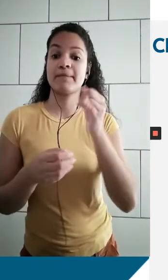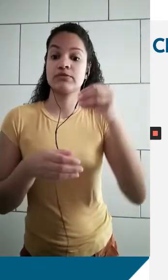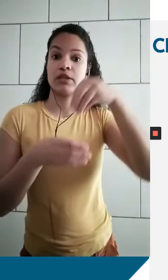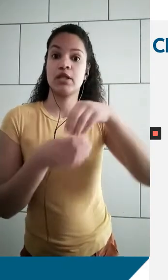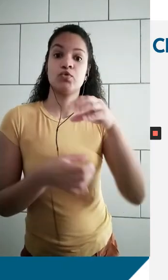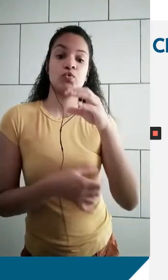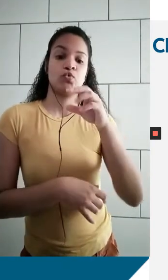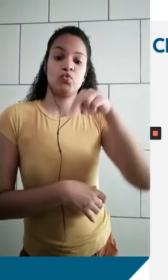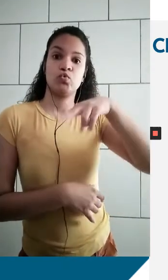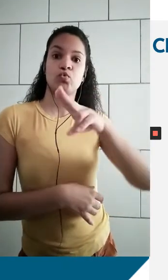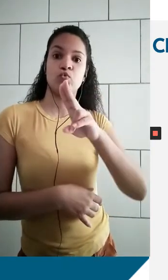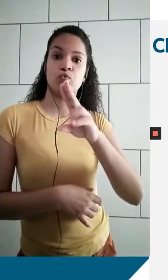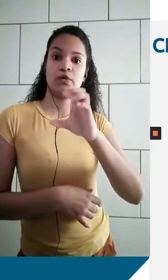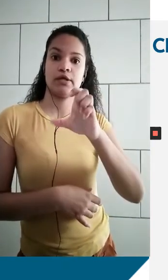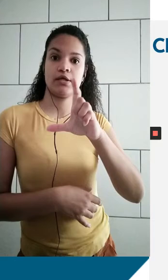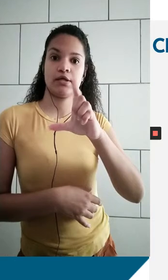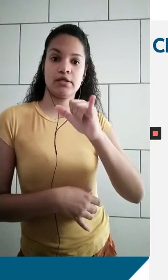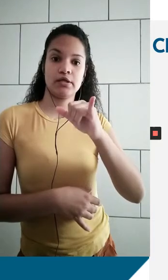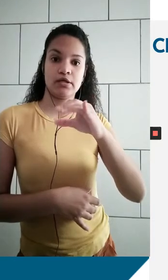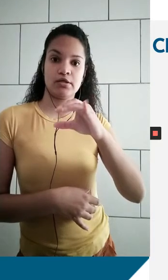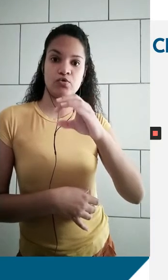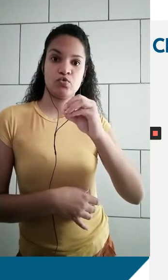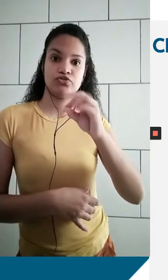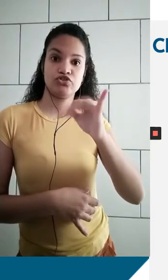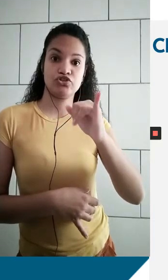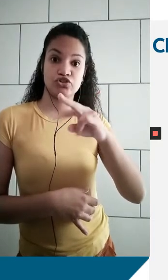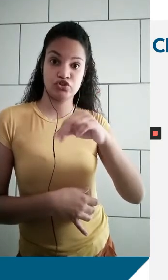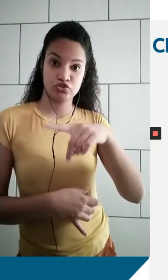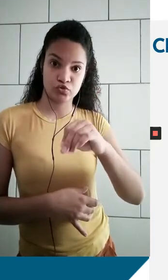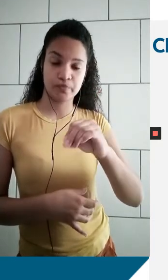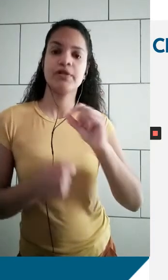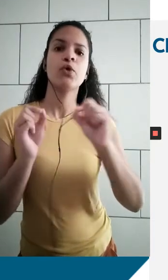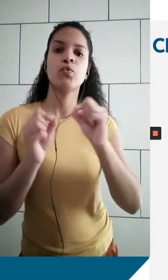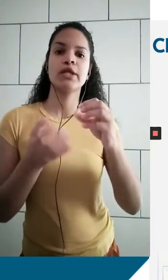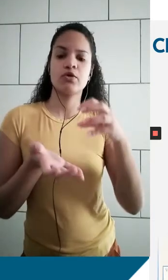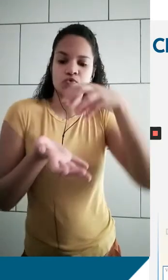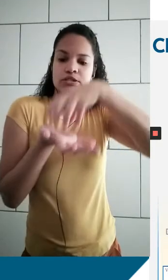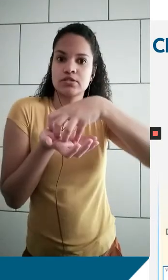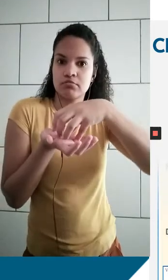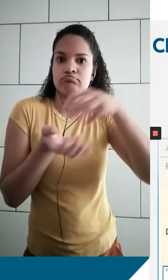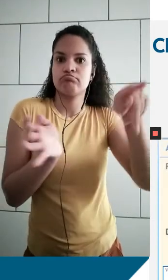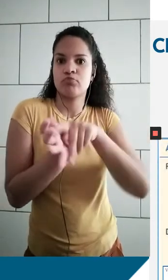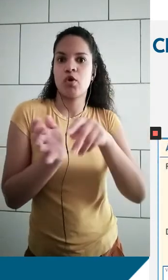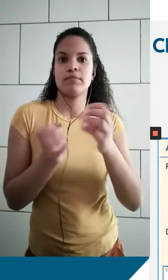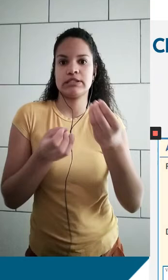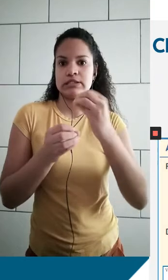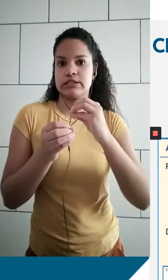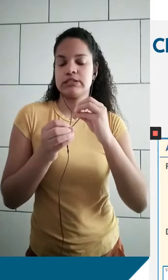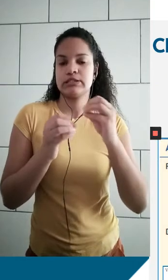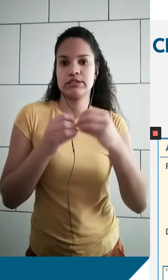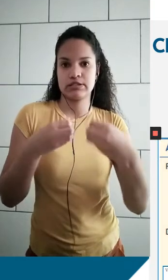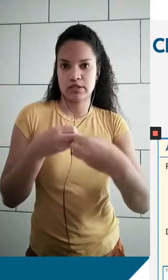proteínas são formadas pelo encadeamento de aminoácidos, os ácidos nucleicos são formados por nucleotídeos. E aí a gente vai distinguir o seguinte,